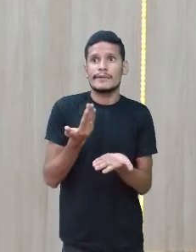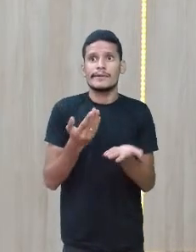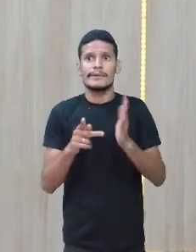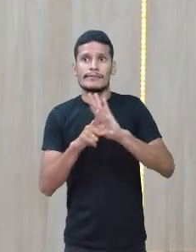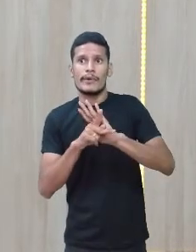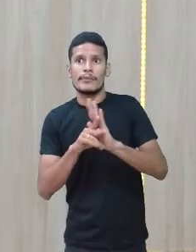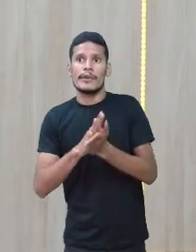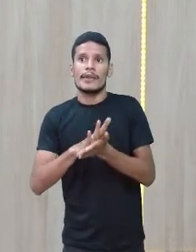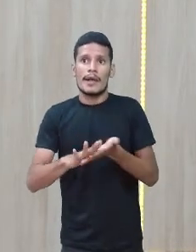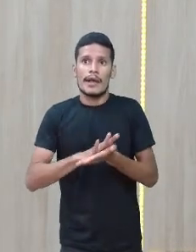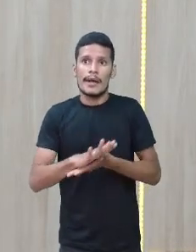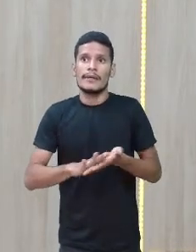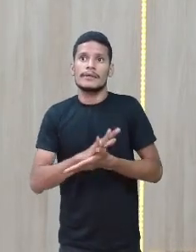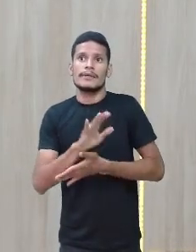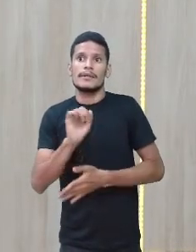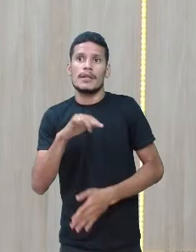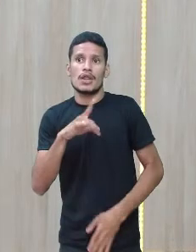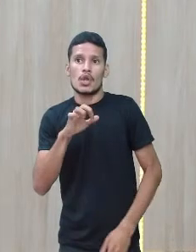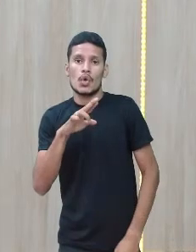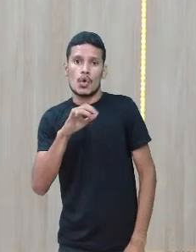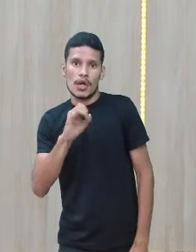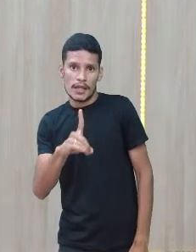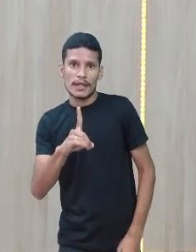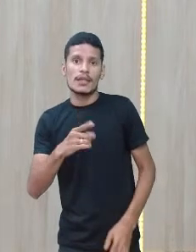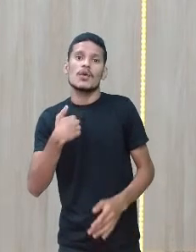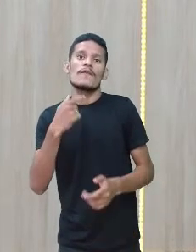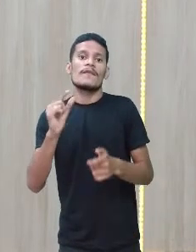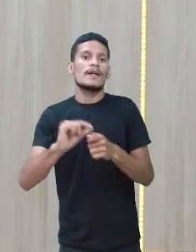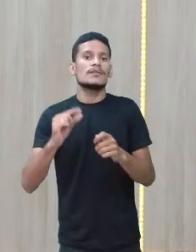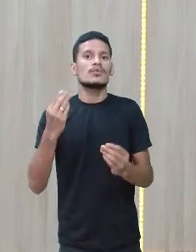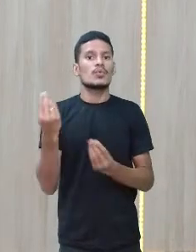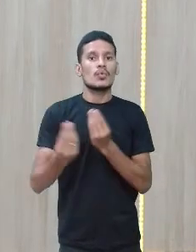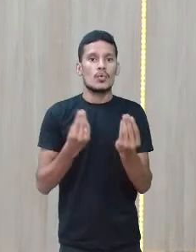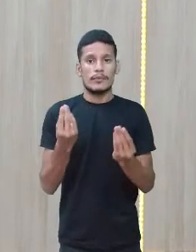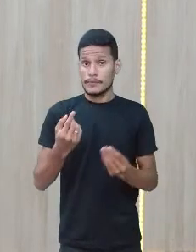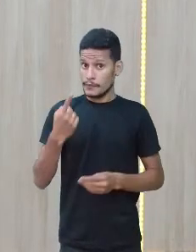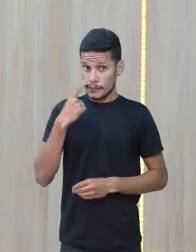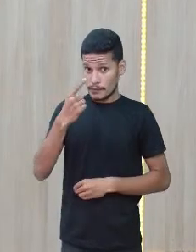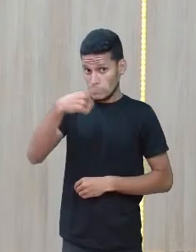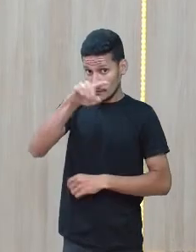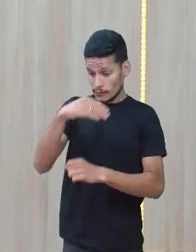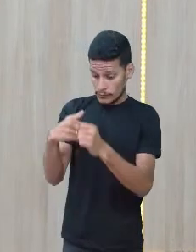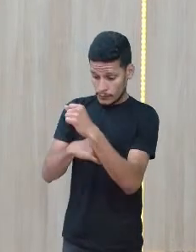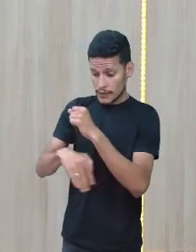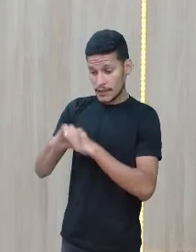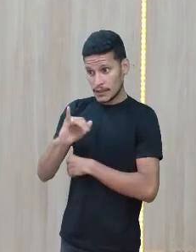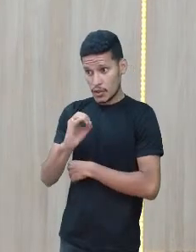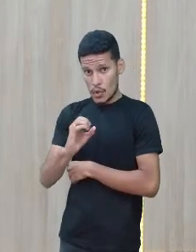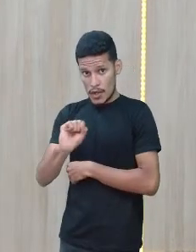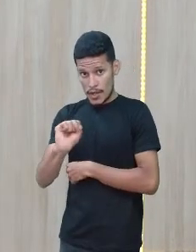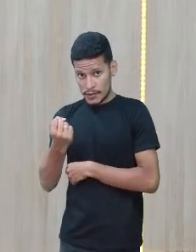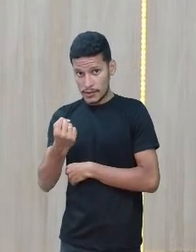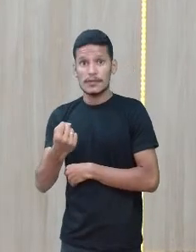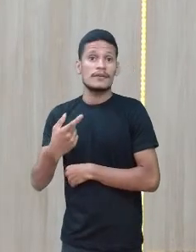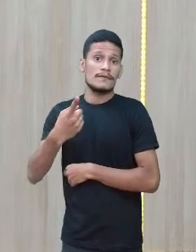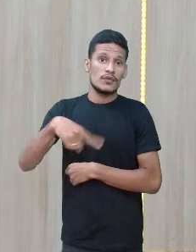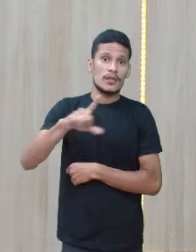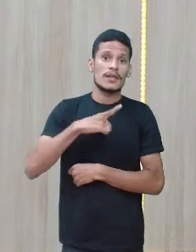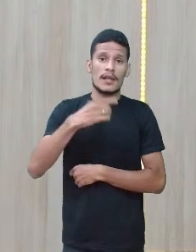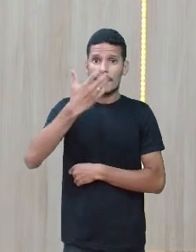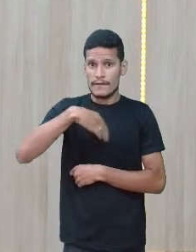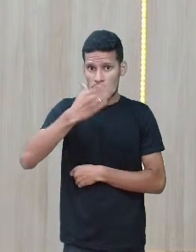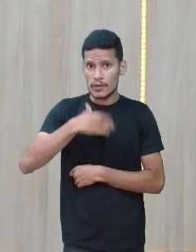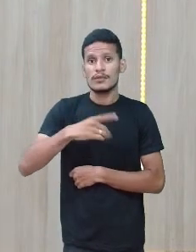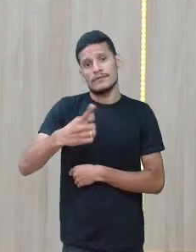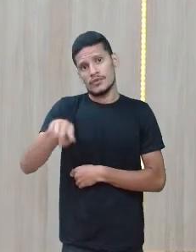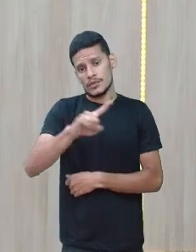agora, aí para vocês, no mesmo cantinho aqui da tela, o QR Code para você que tem iOS, Para você que tem iPhone